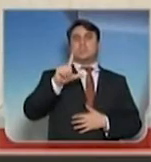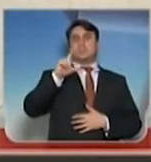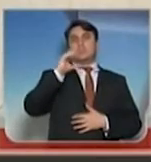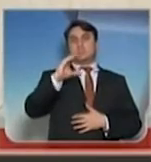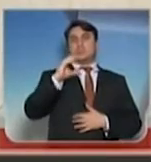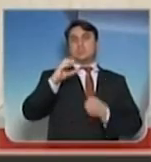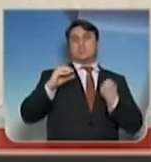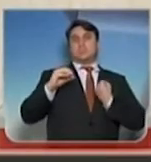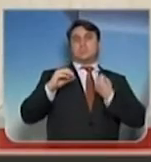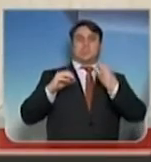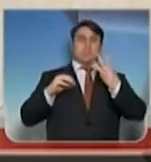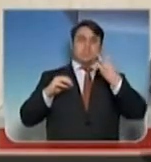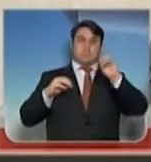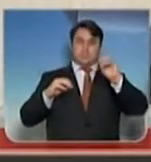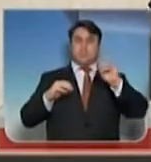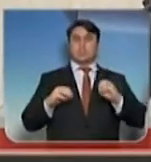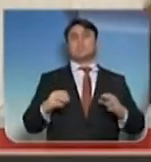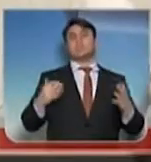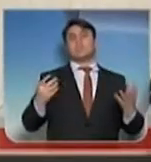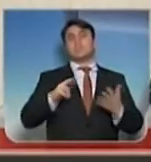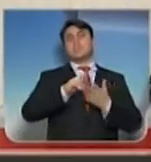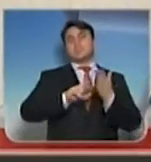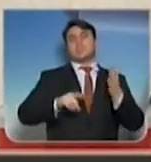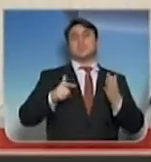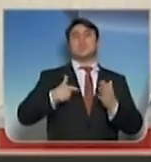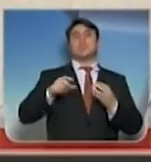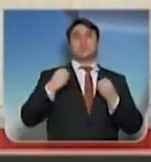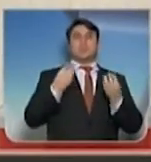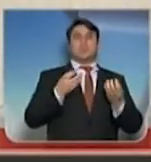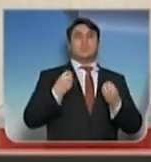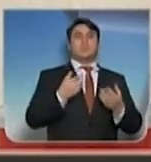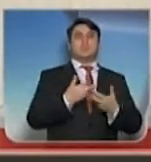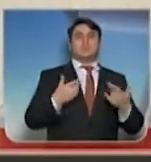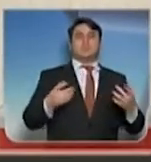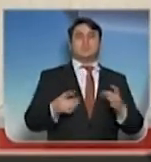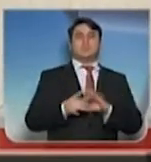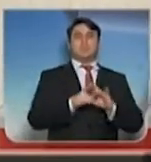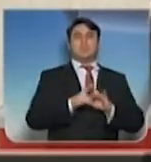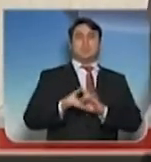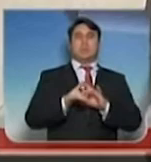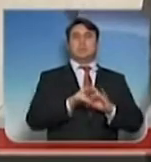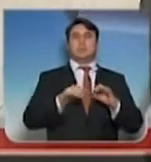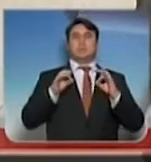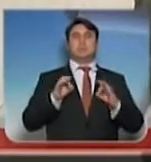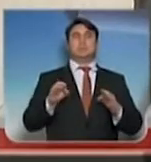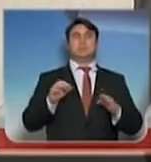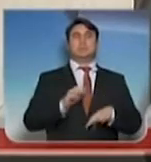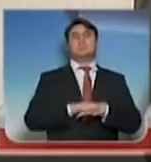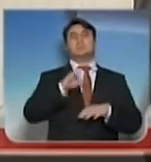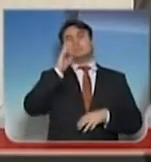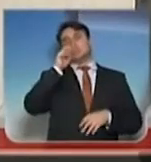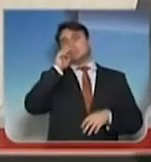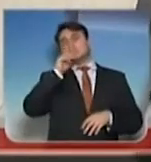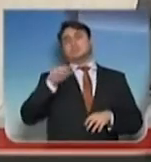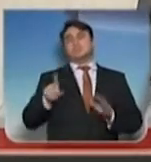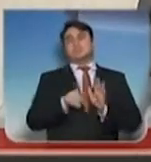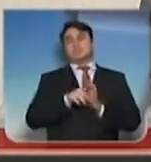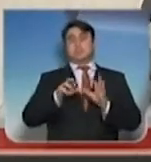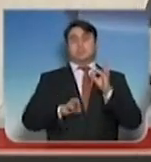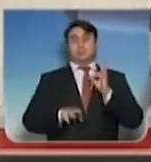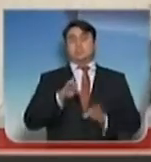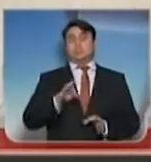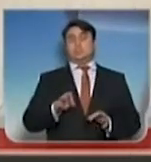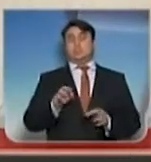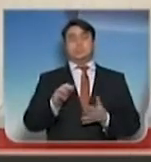PLC nº 30 então nós temos outras demandas importantes e para os servidores do Judiciário